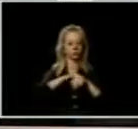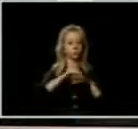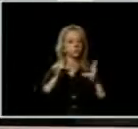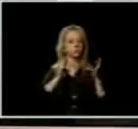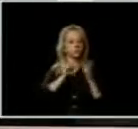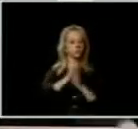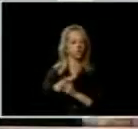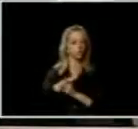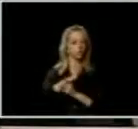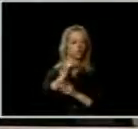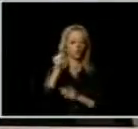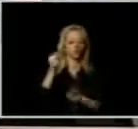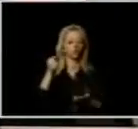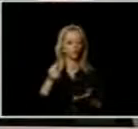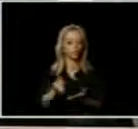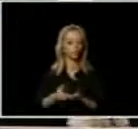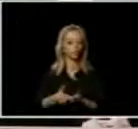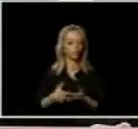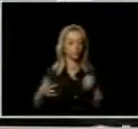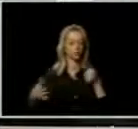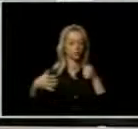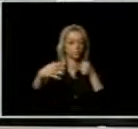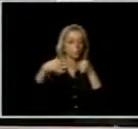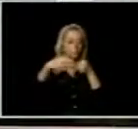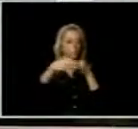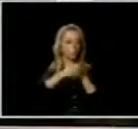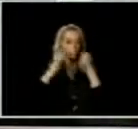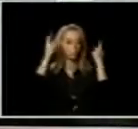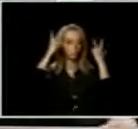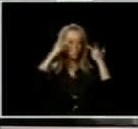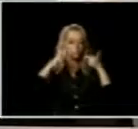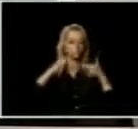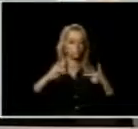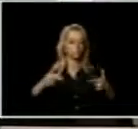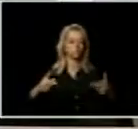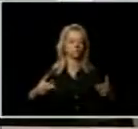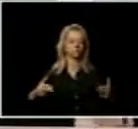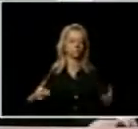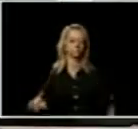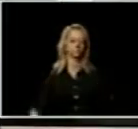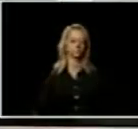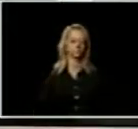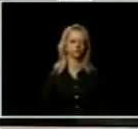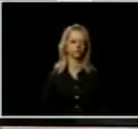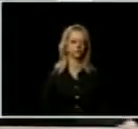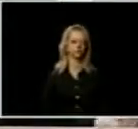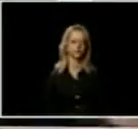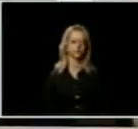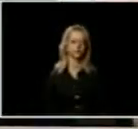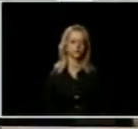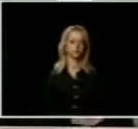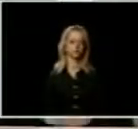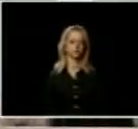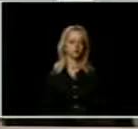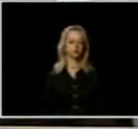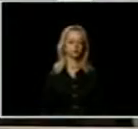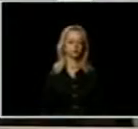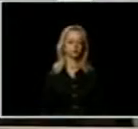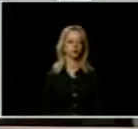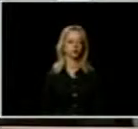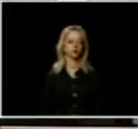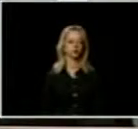Animais. Nós já pautamos aqui a criação do Conselho Municipal de Proteção dos